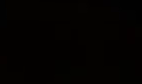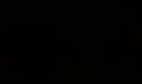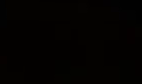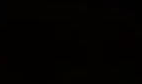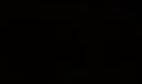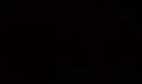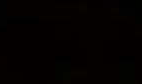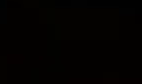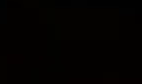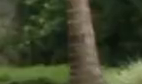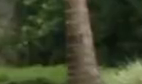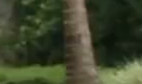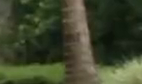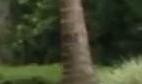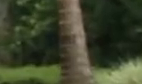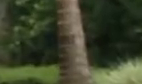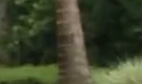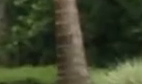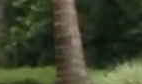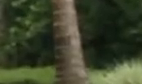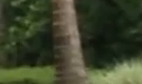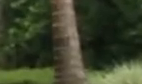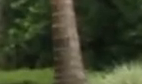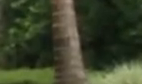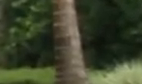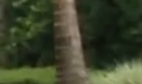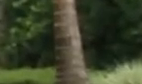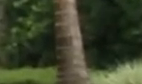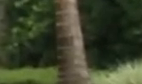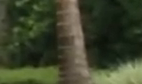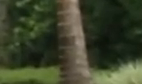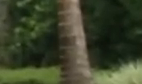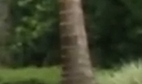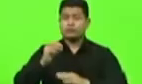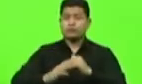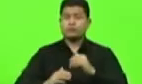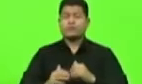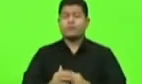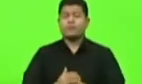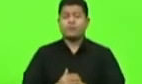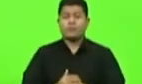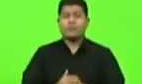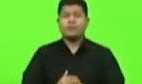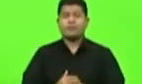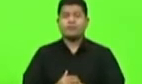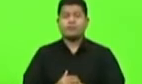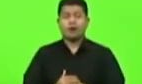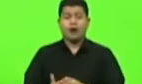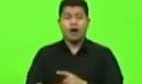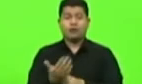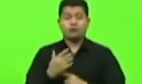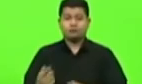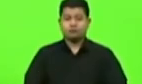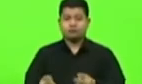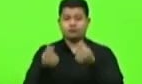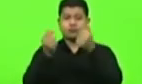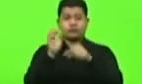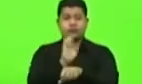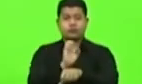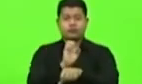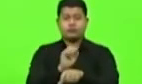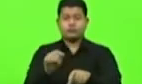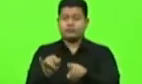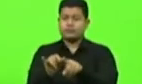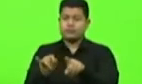divulgação dos Vinhos vinícolas e pontos turísticos da Serra Catarinense o Planalto Serrano de Santa Catarina